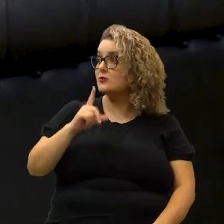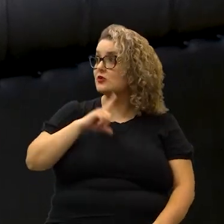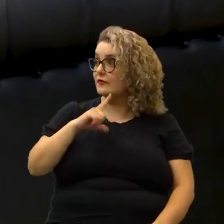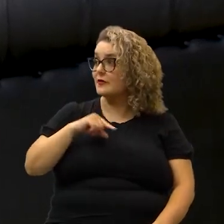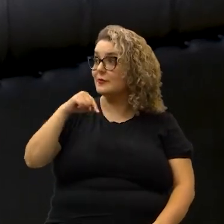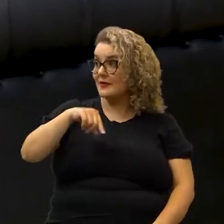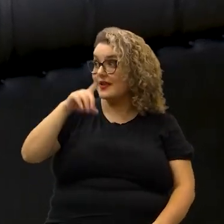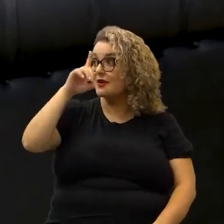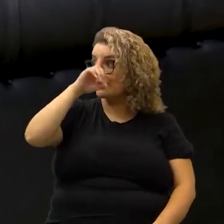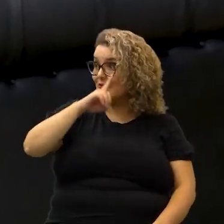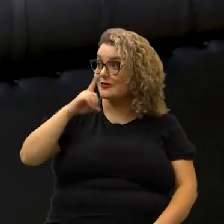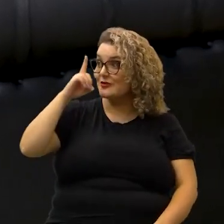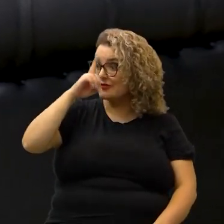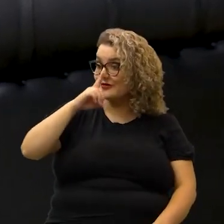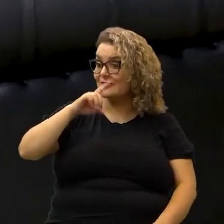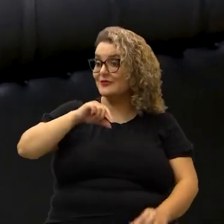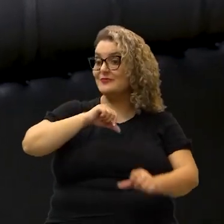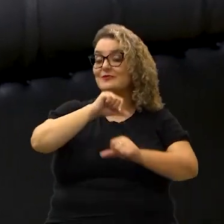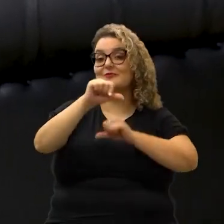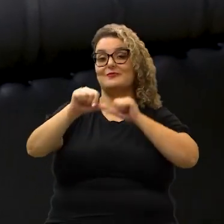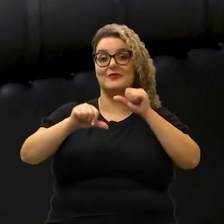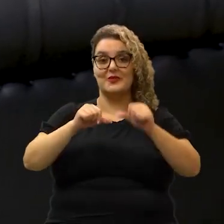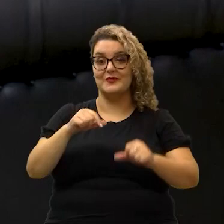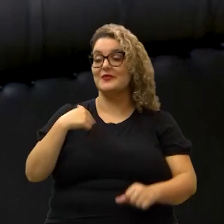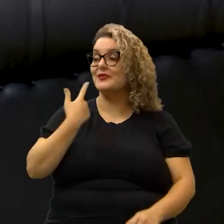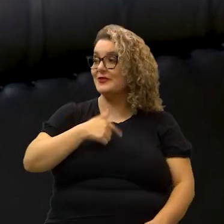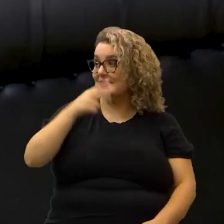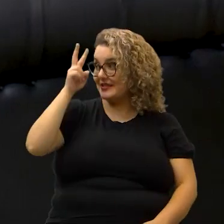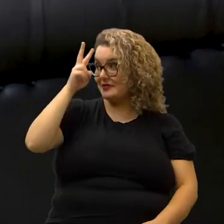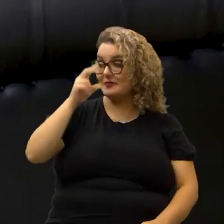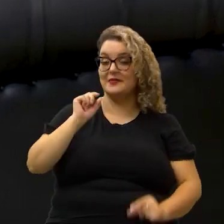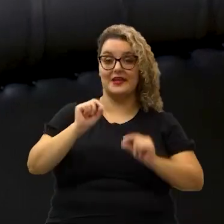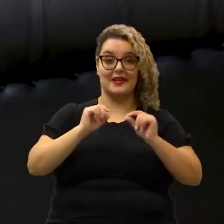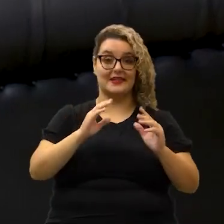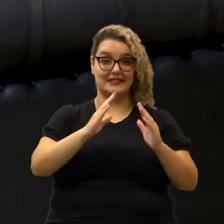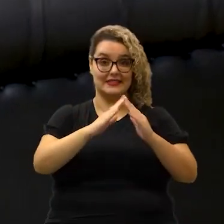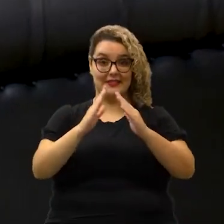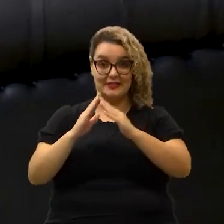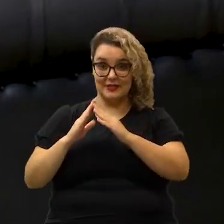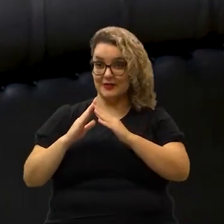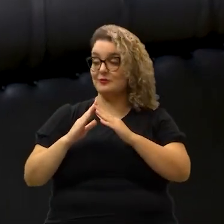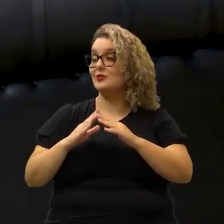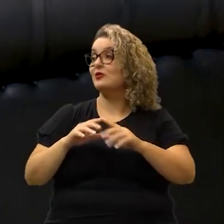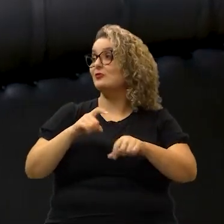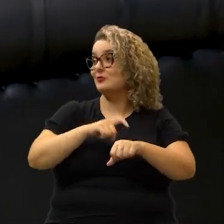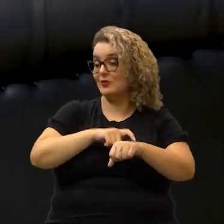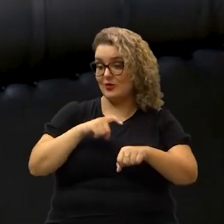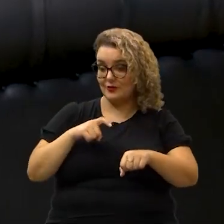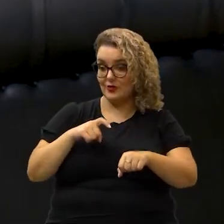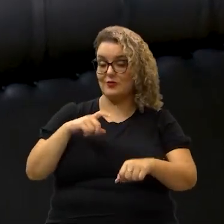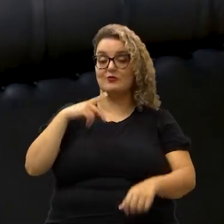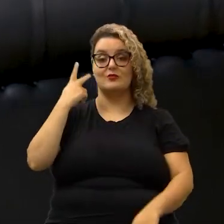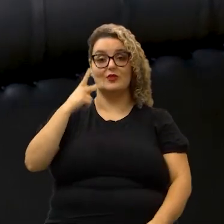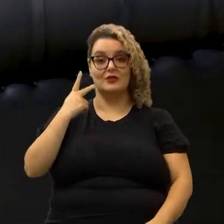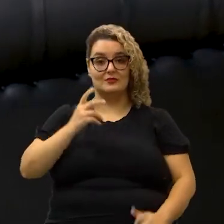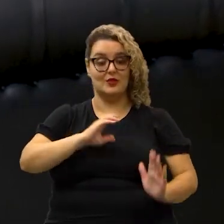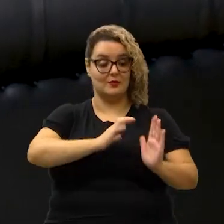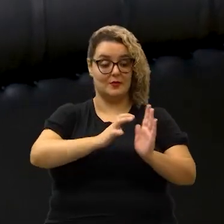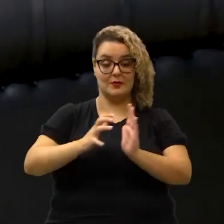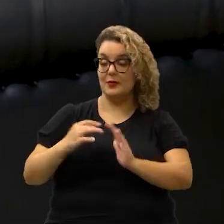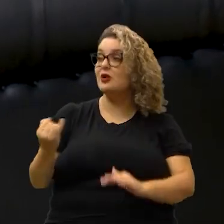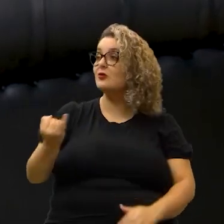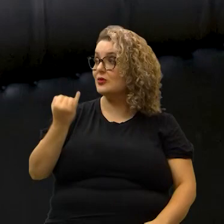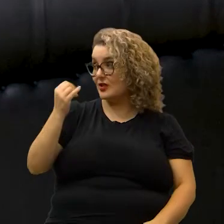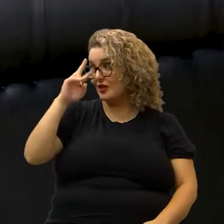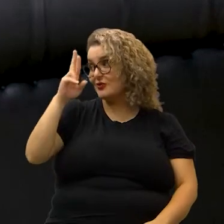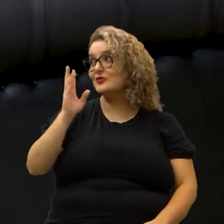né, uma mudança. A gente lembra, para quem está em casa, que nós estamos num período político, partidário importante, que o senhor já vai